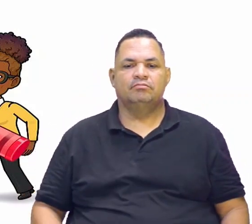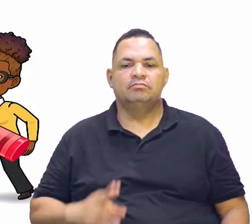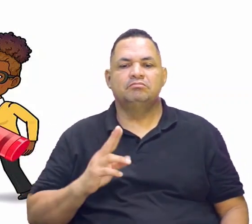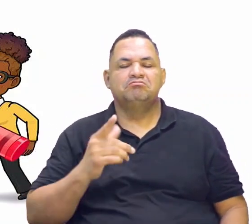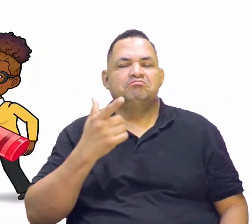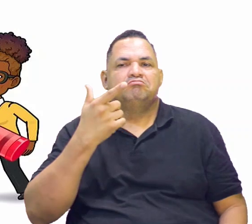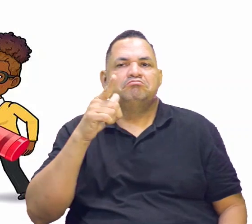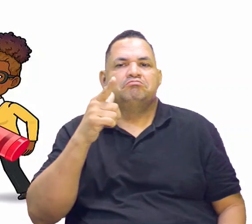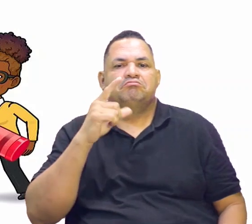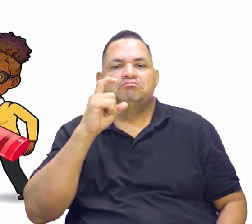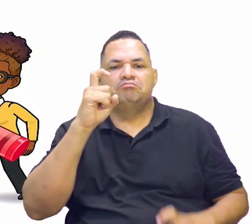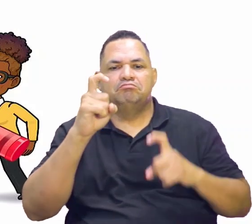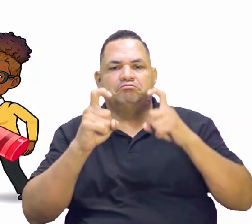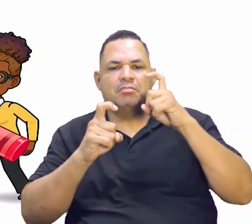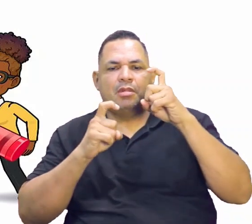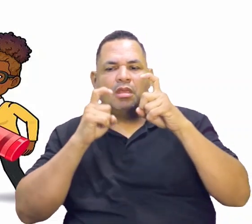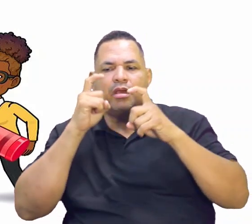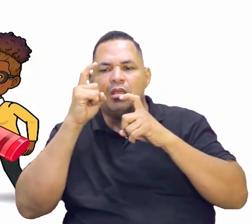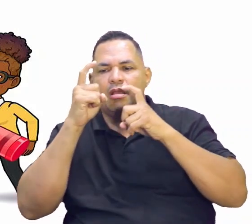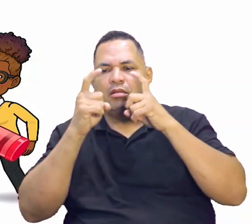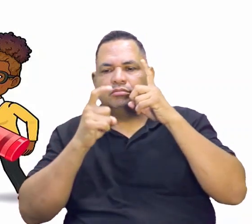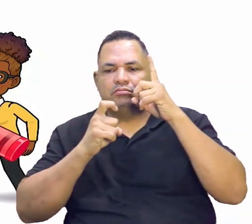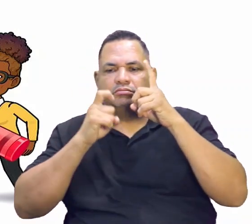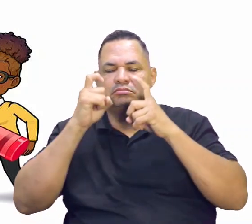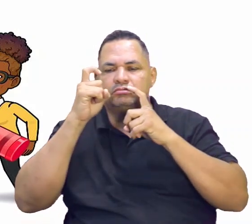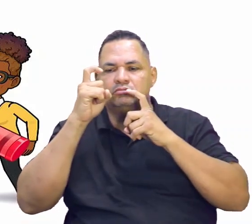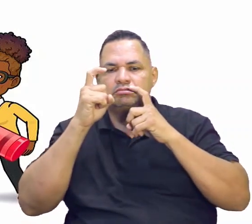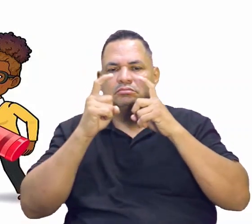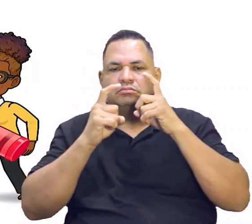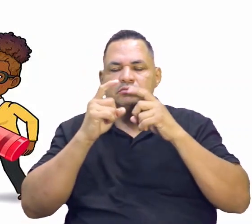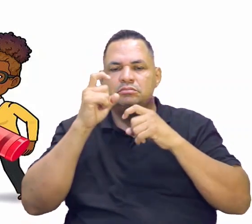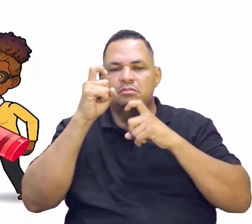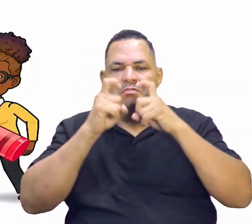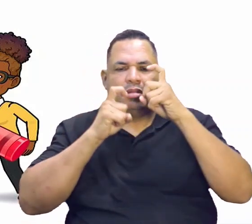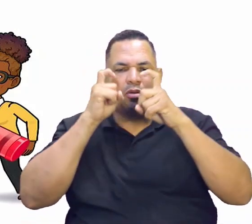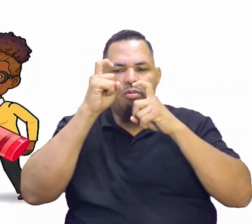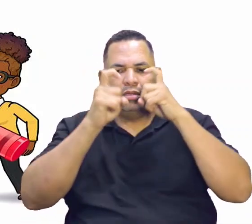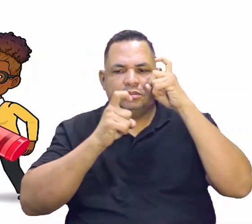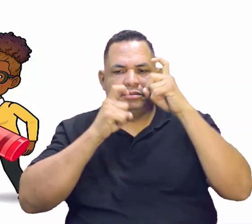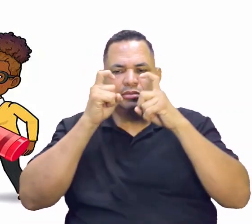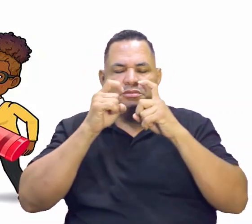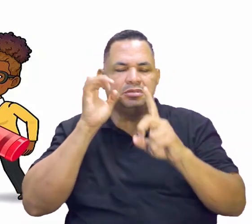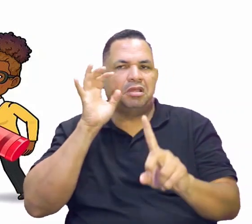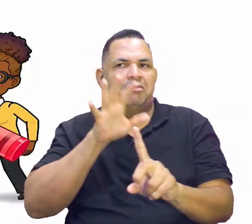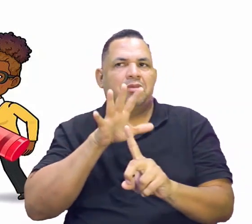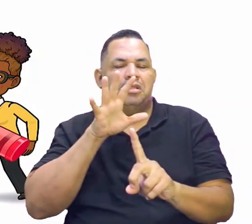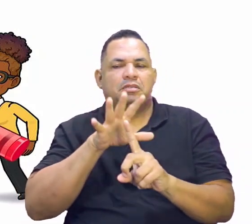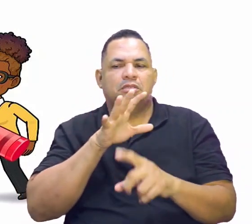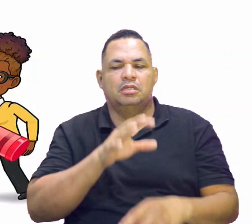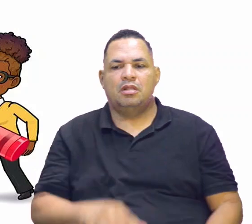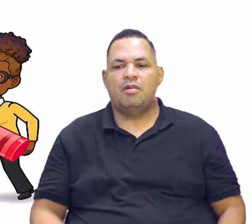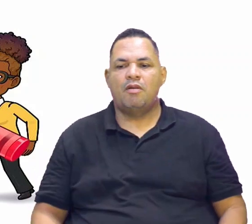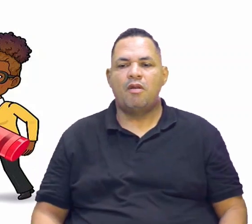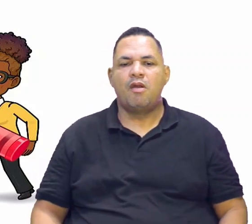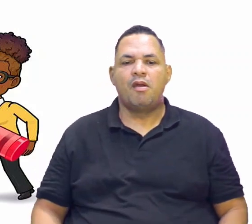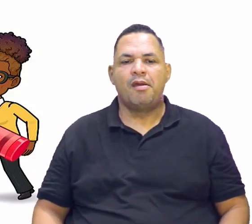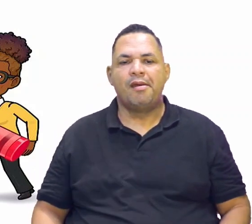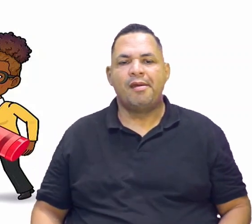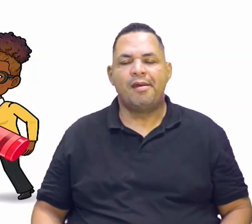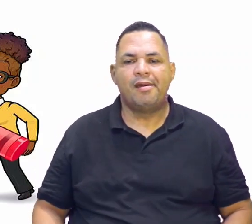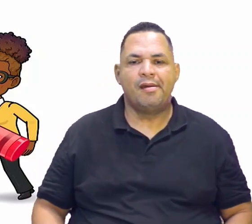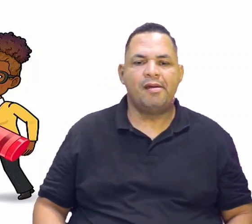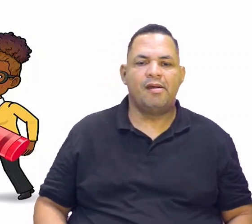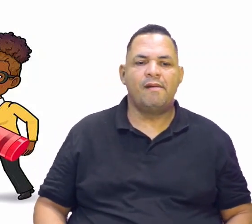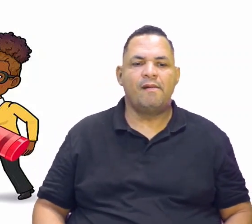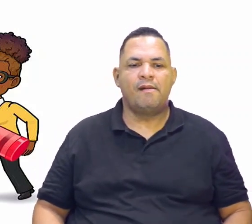aquela preocupação de ser excluído, né? E de ser influenciado, né? Exatamente. Então tá aqui a imagem. Esse